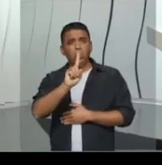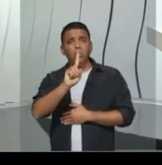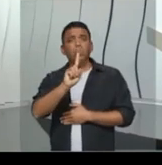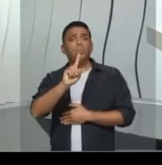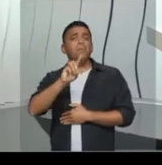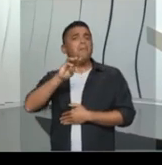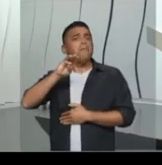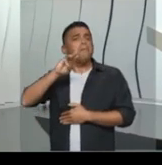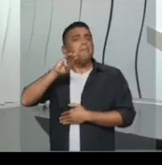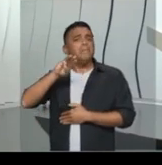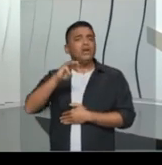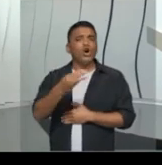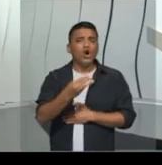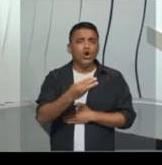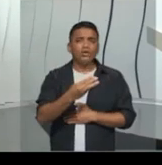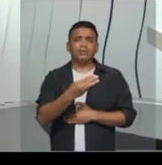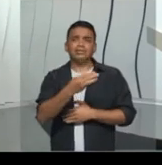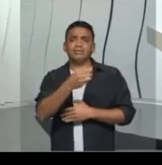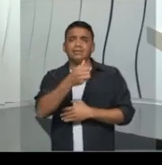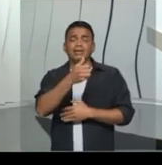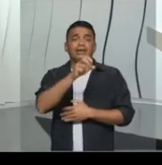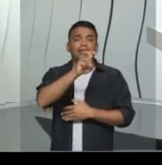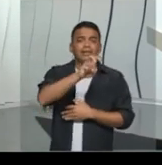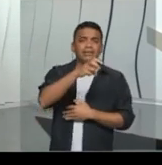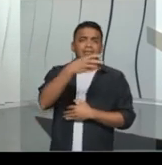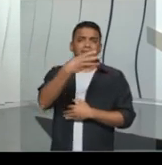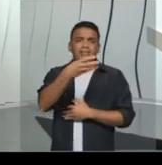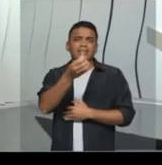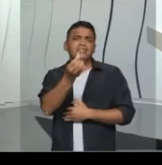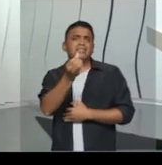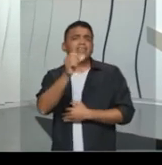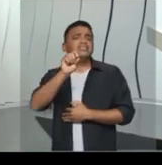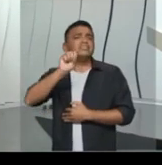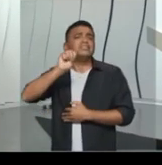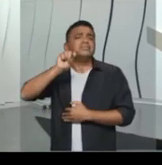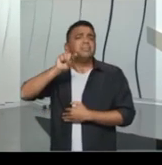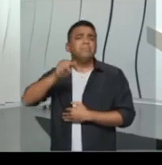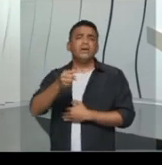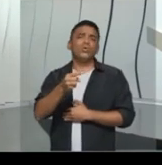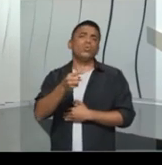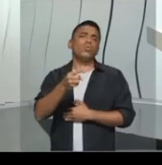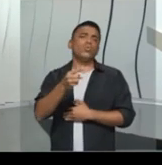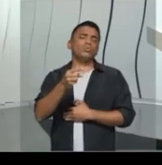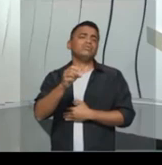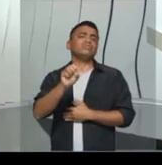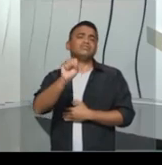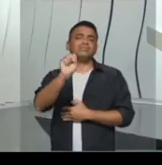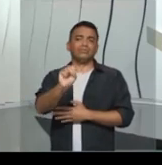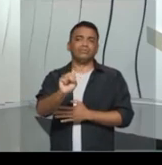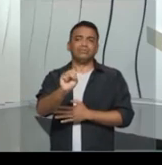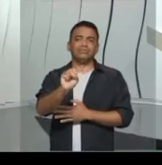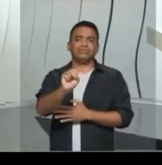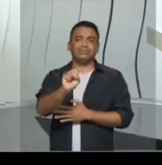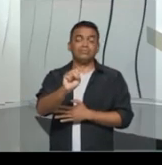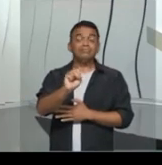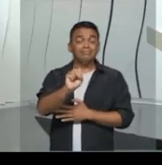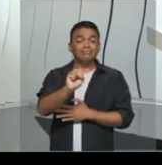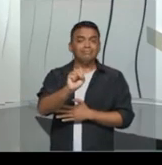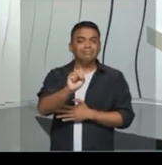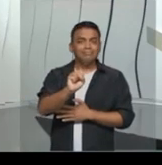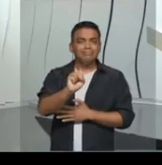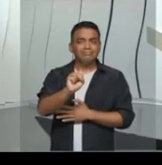31.536.000 segundos. Isso nos dará a bagatela de